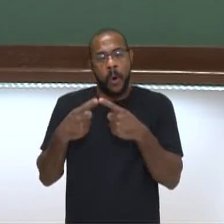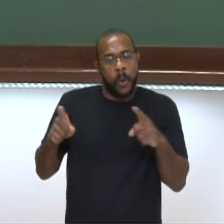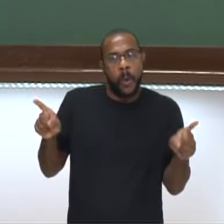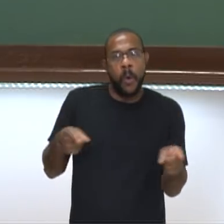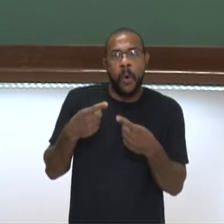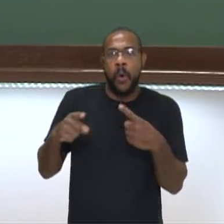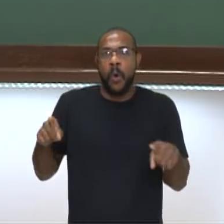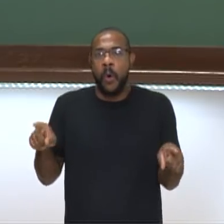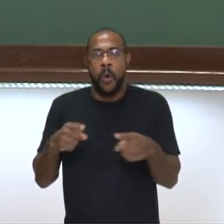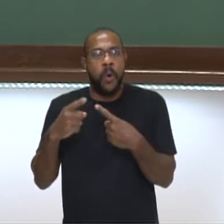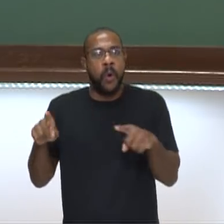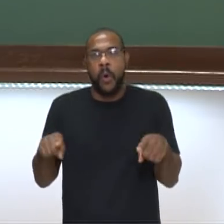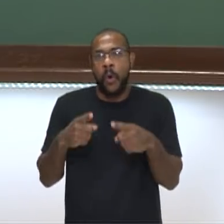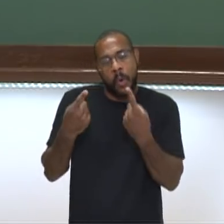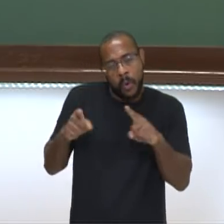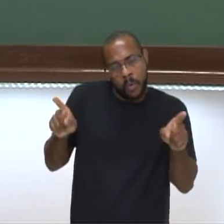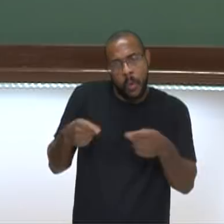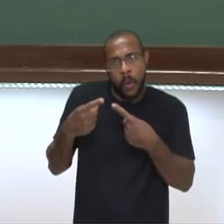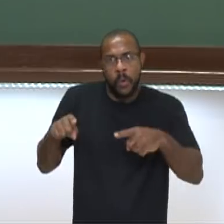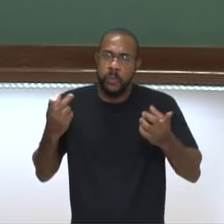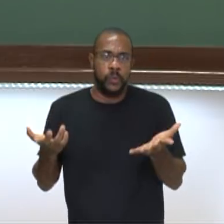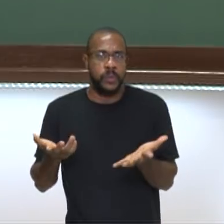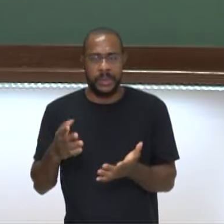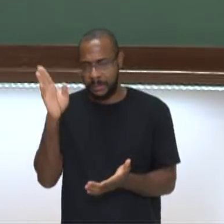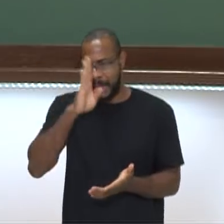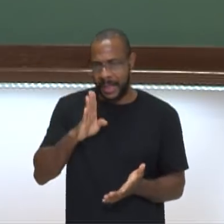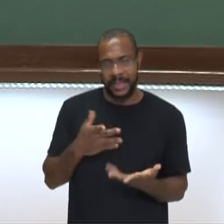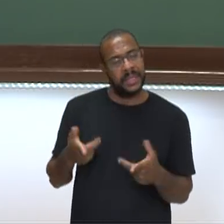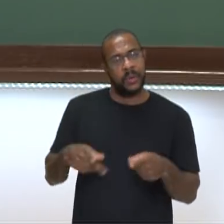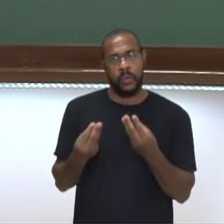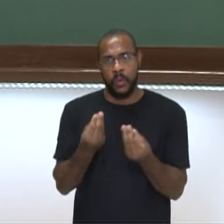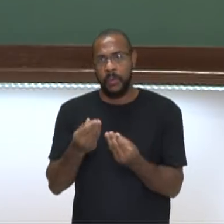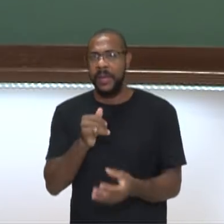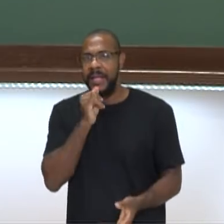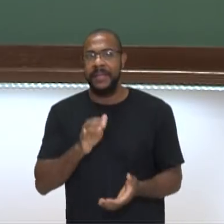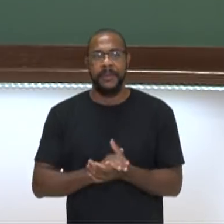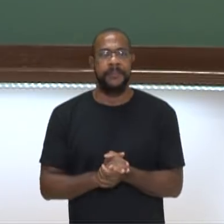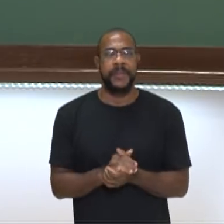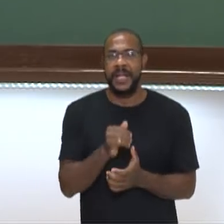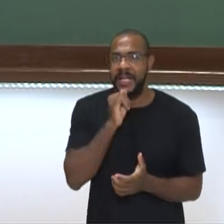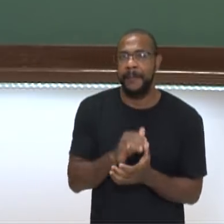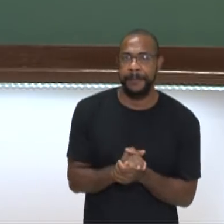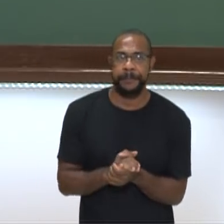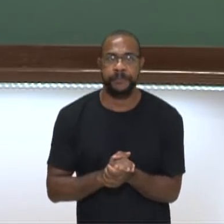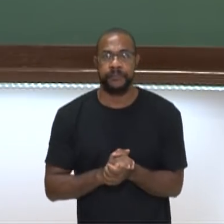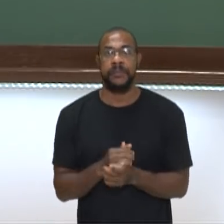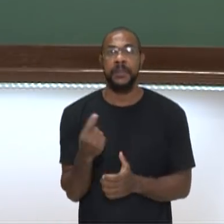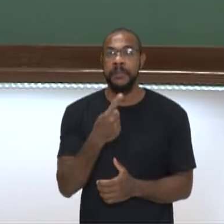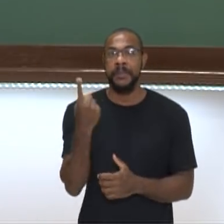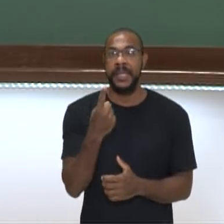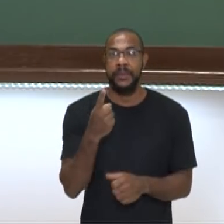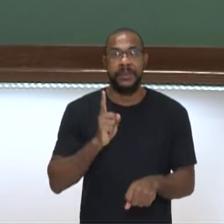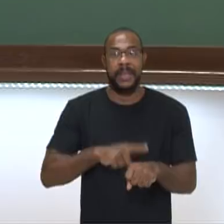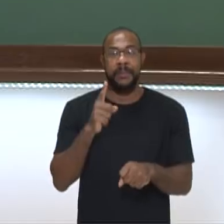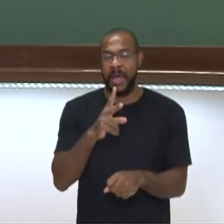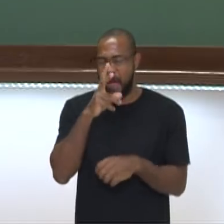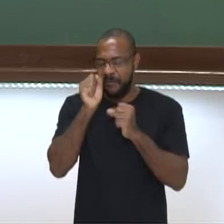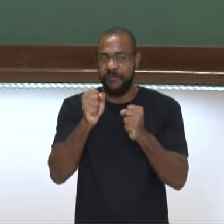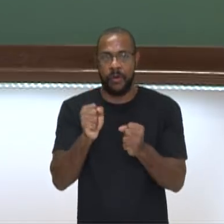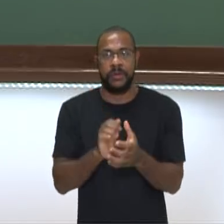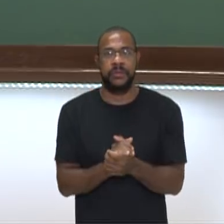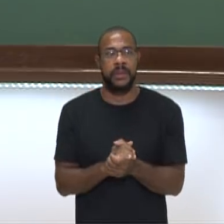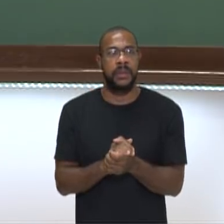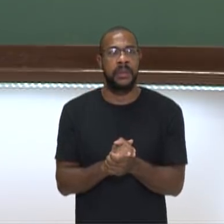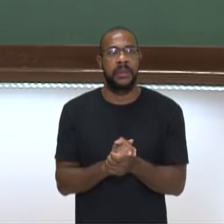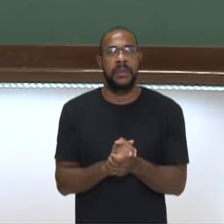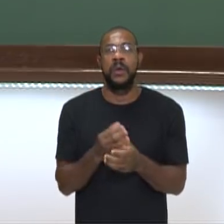um compasso de 4 tempos. O primeiro tempo sempre é forte e os outros são mais fracos um